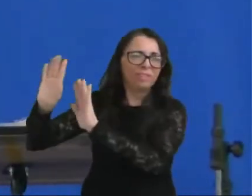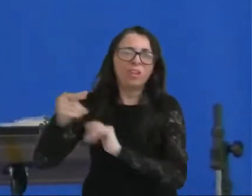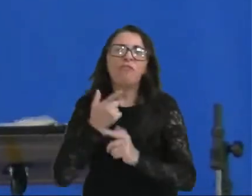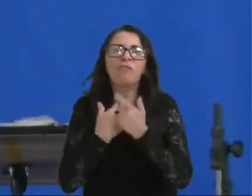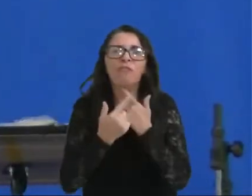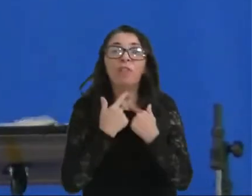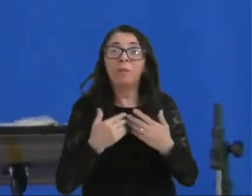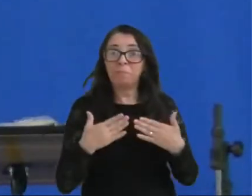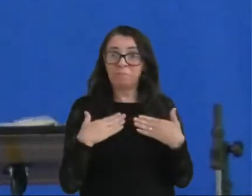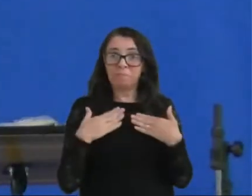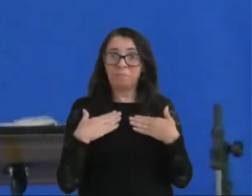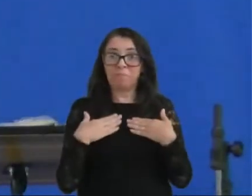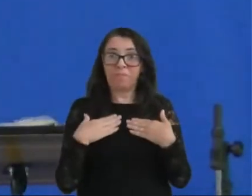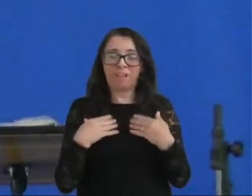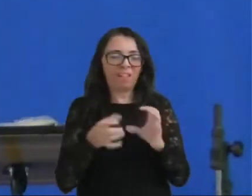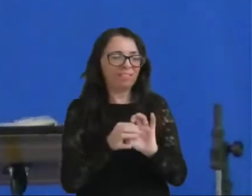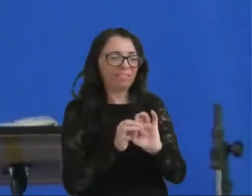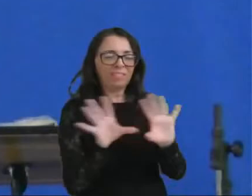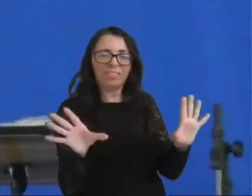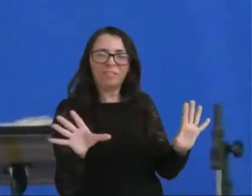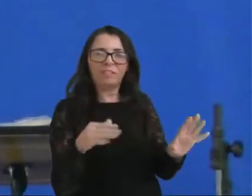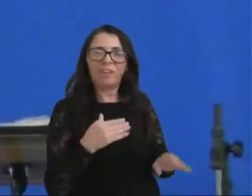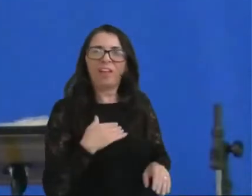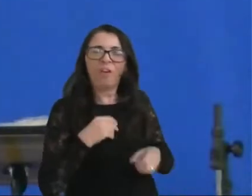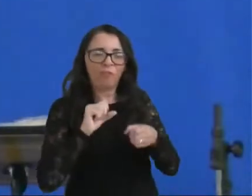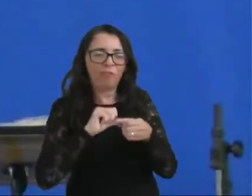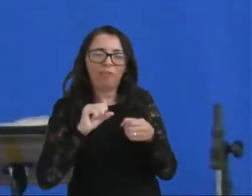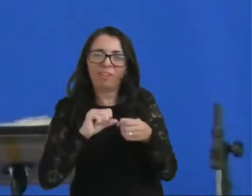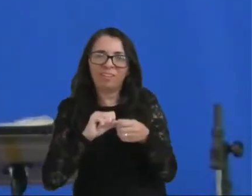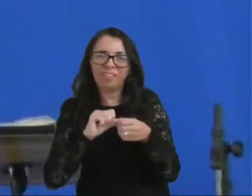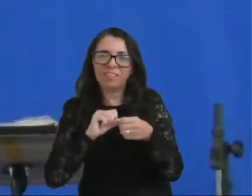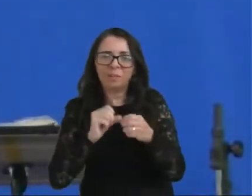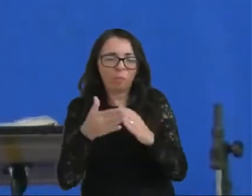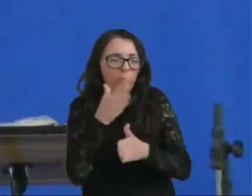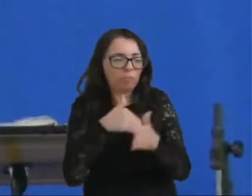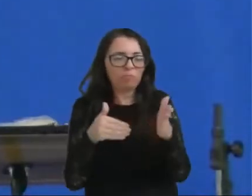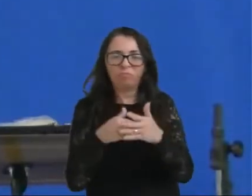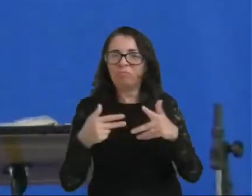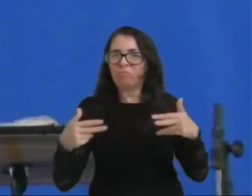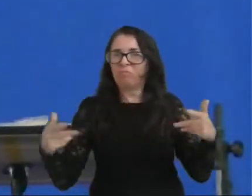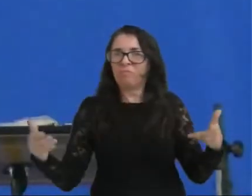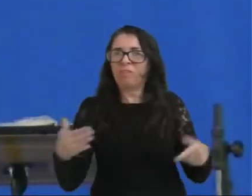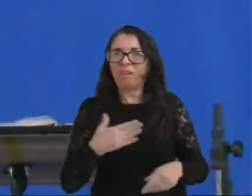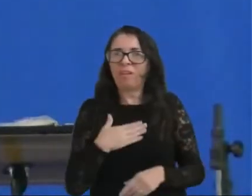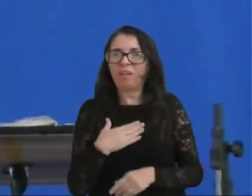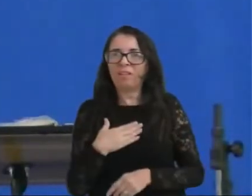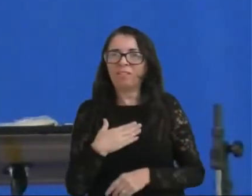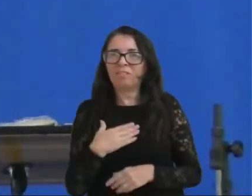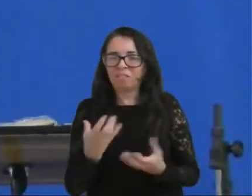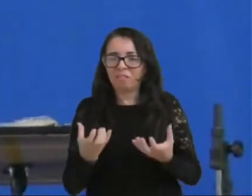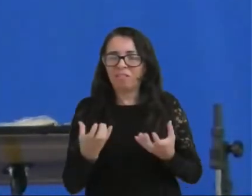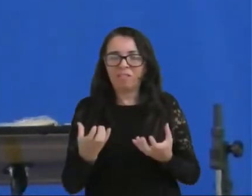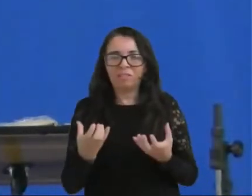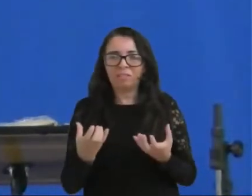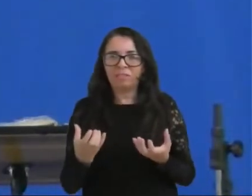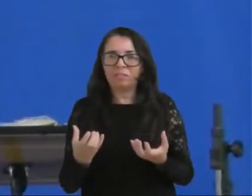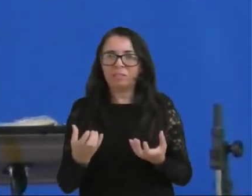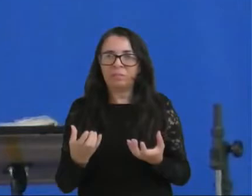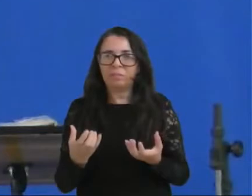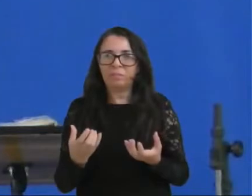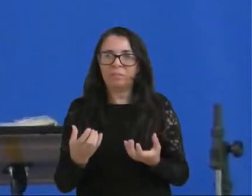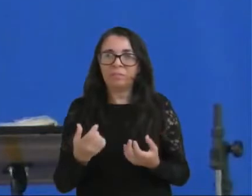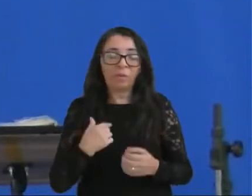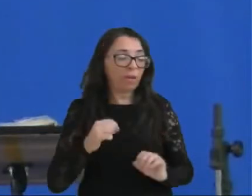Os dois você não consegue agradar. A Bíblia é bem clara, Senhora, todo aquele que é amigo do mundo constitui-se inimigo de